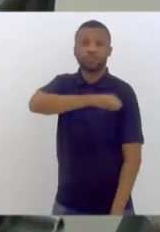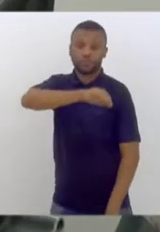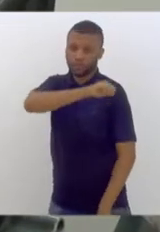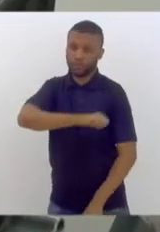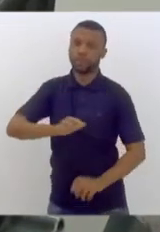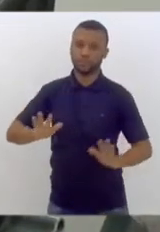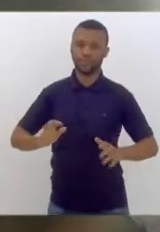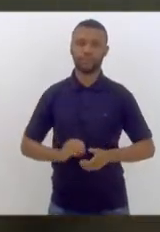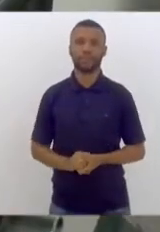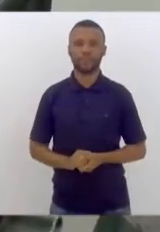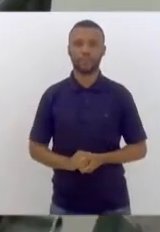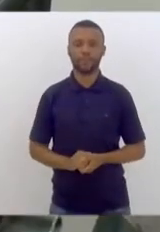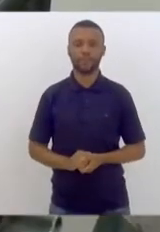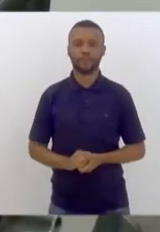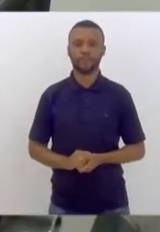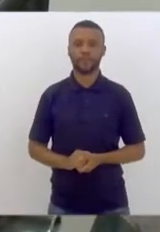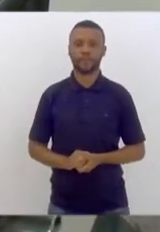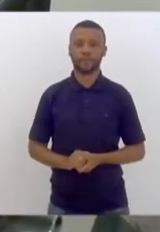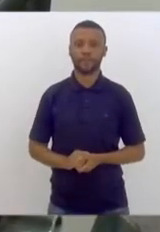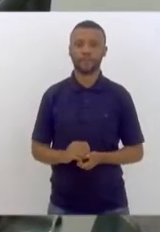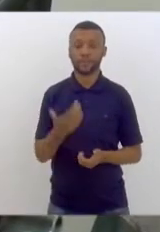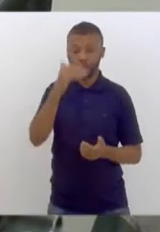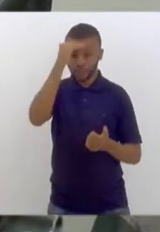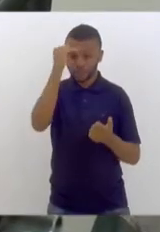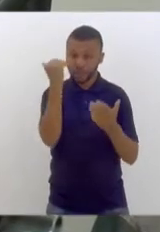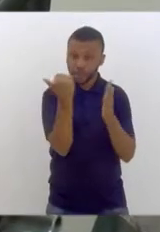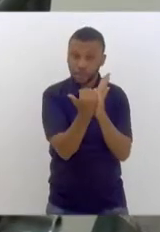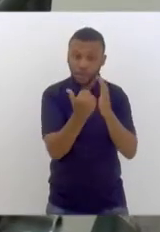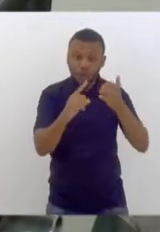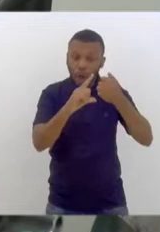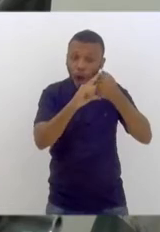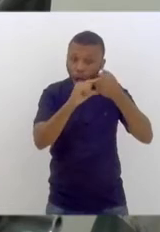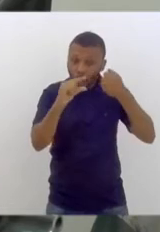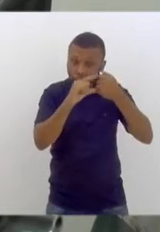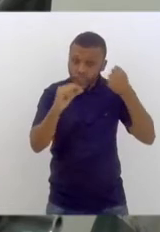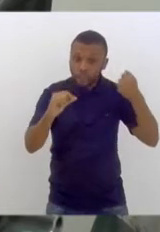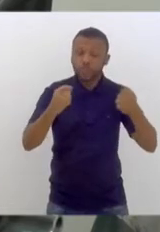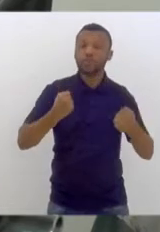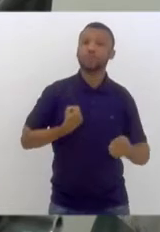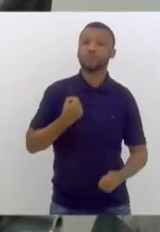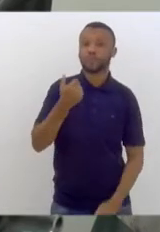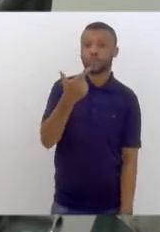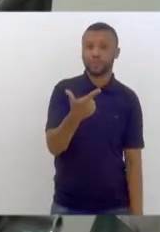Janeiro no seu artigo 202?